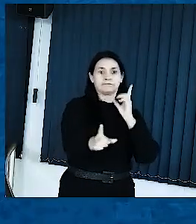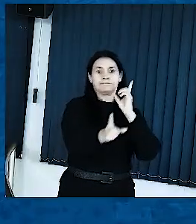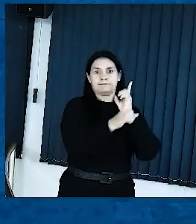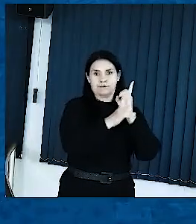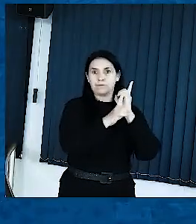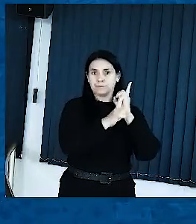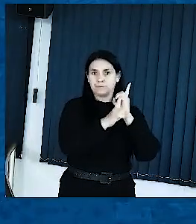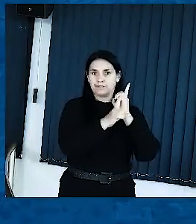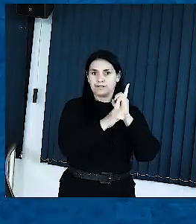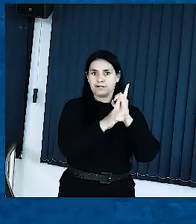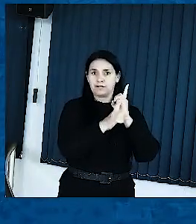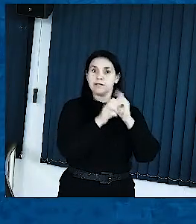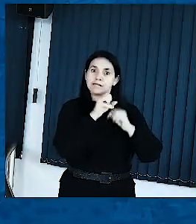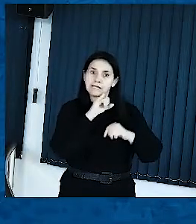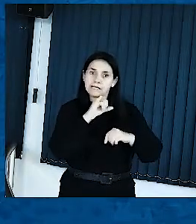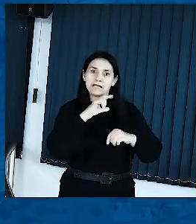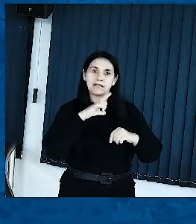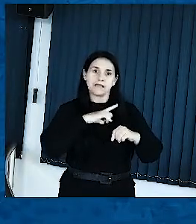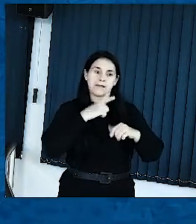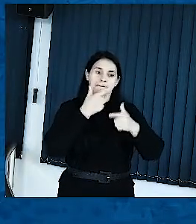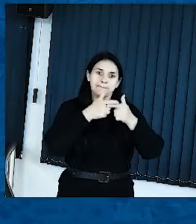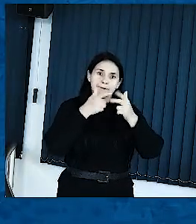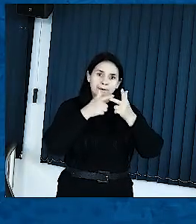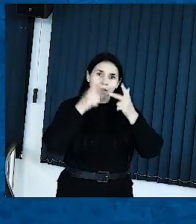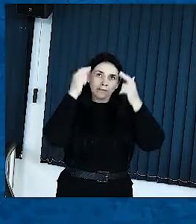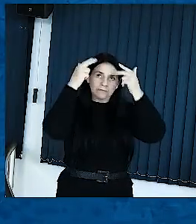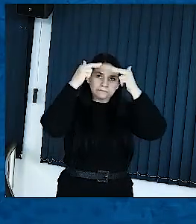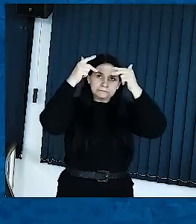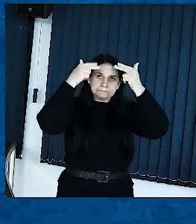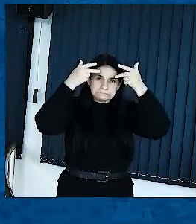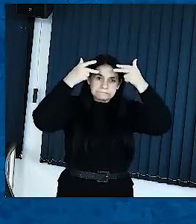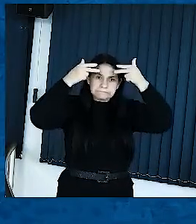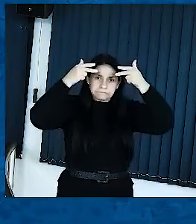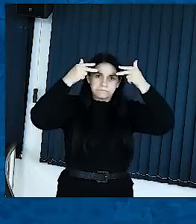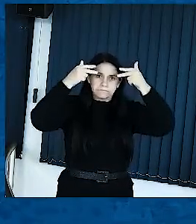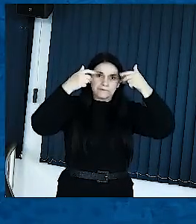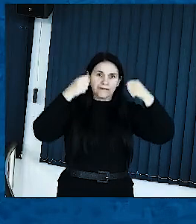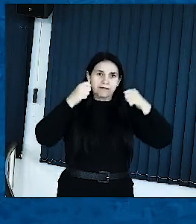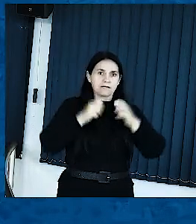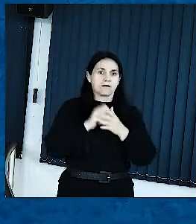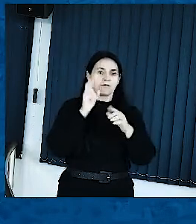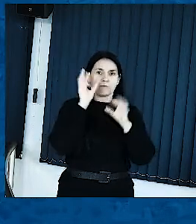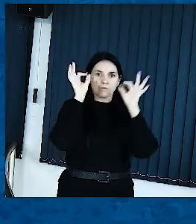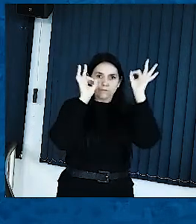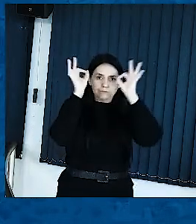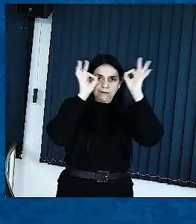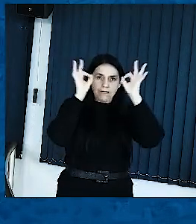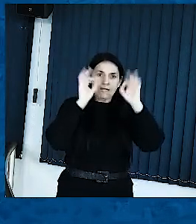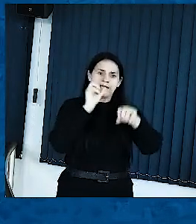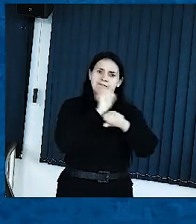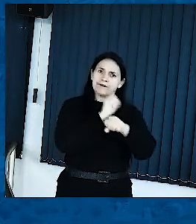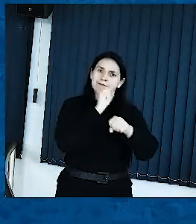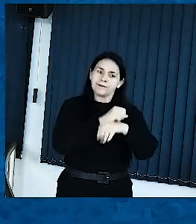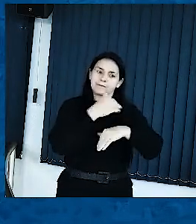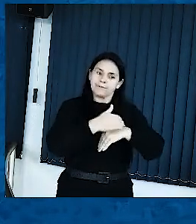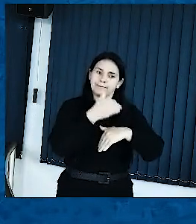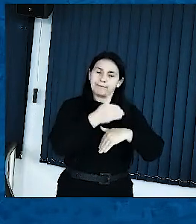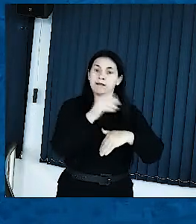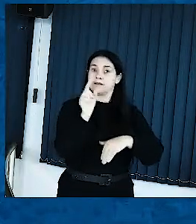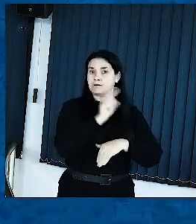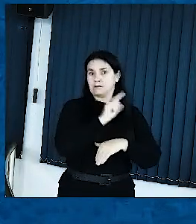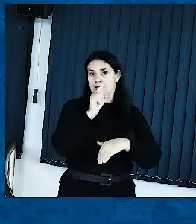período, descobrir um atraso e intervir. Não esperar um tempo para que